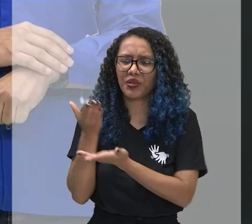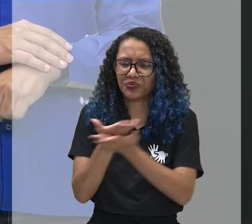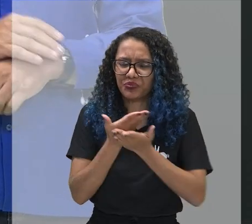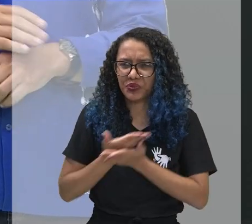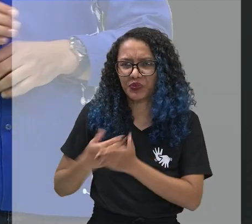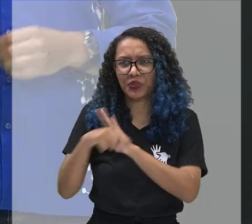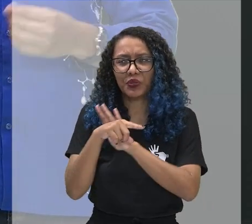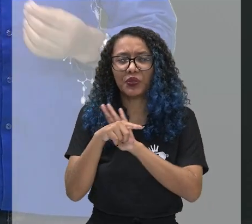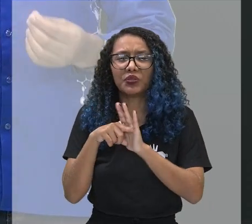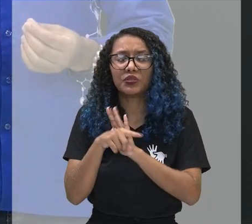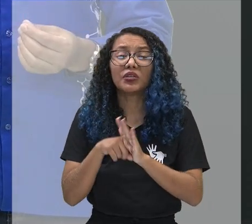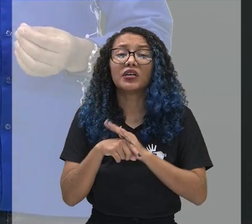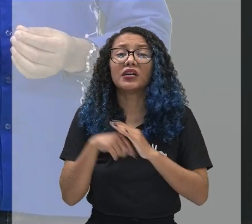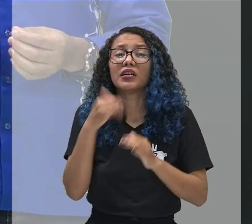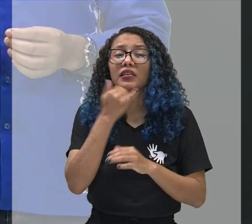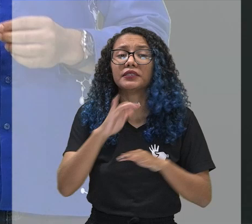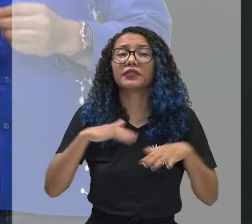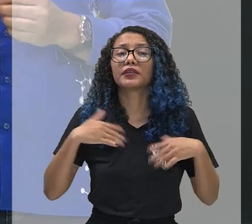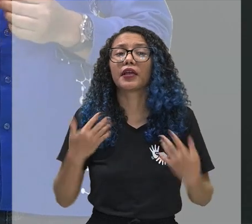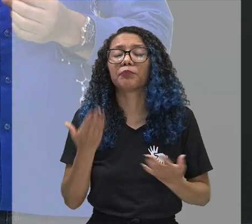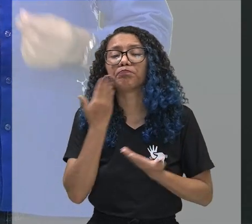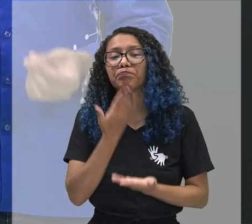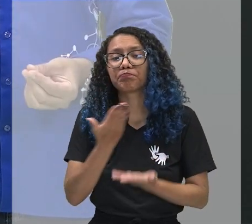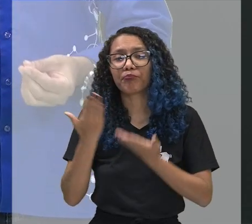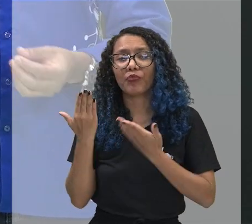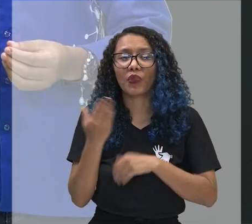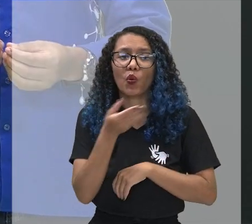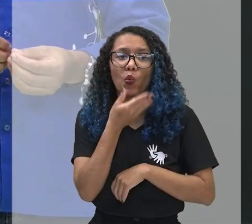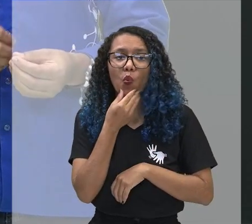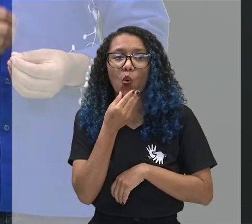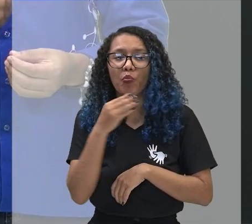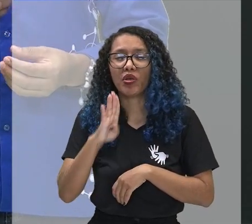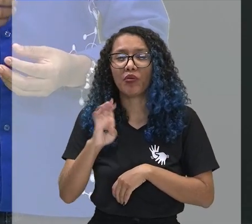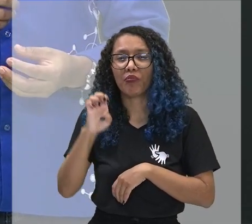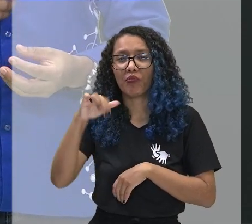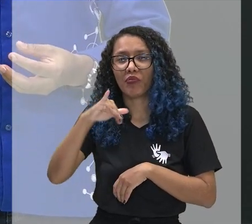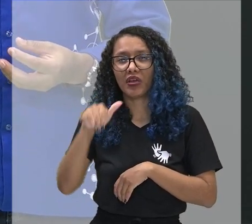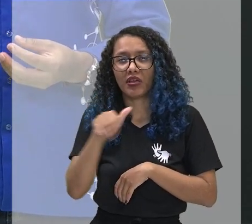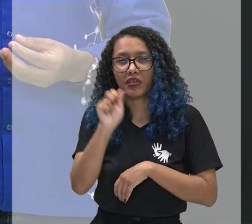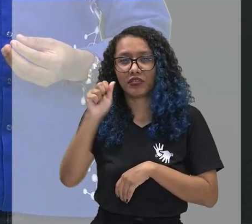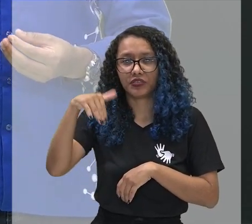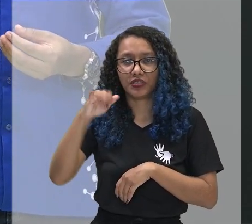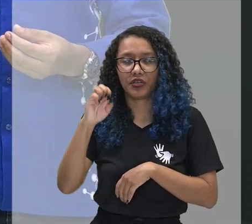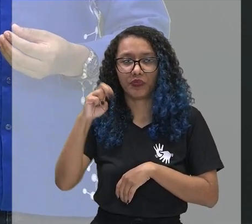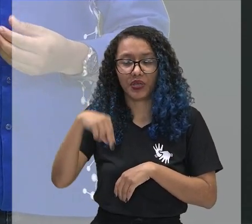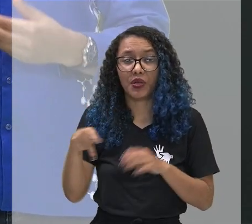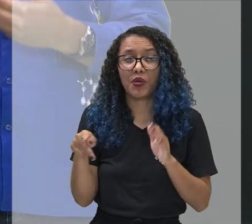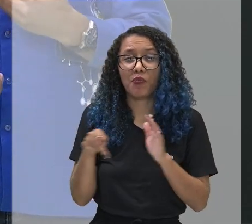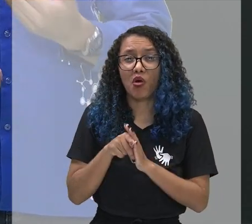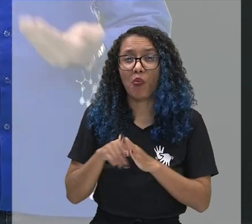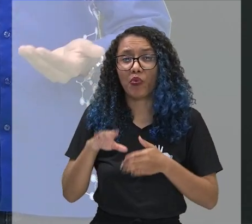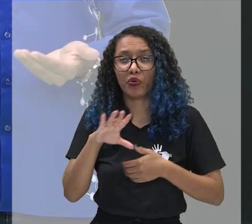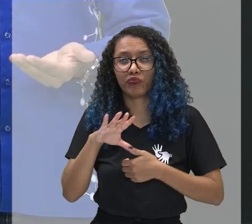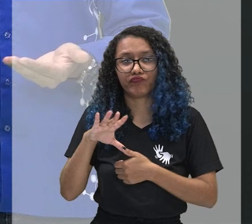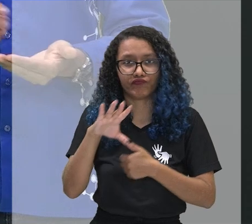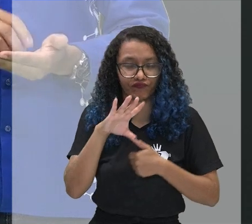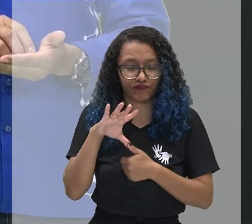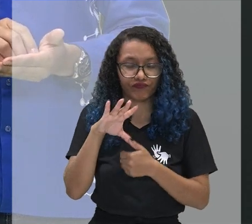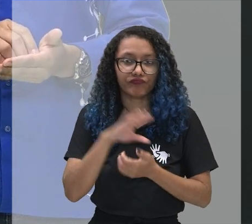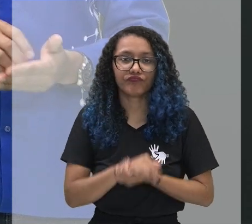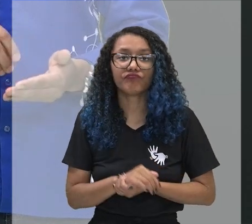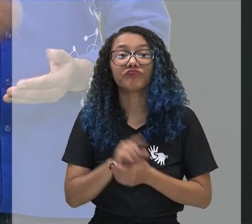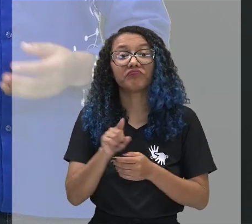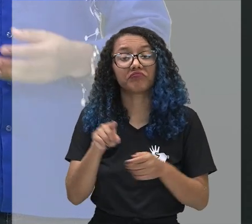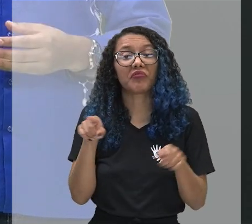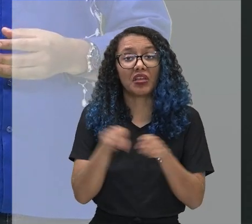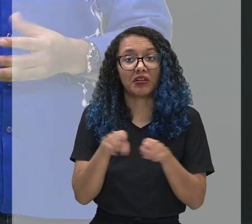por exemplo, uma delas é o Benjamin Franklin, um cientista norte-americano, revolucionário até certo ponto.